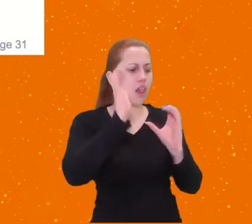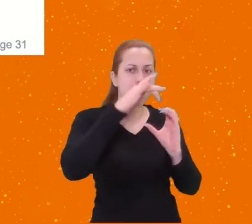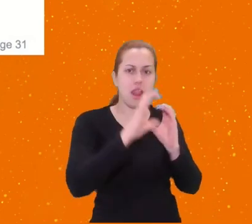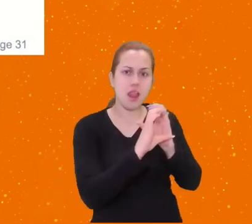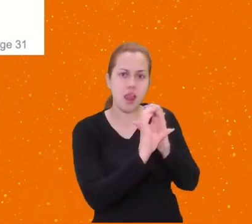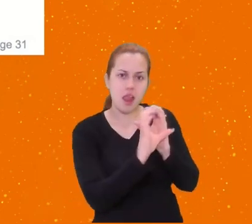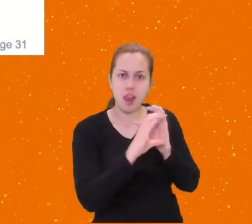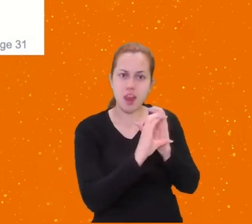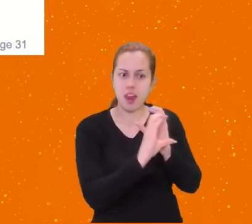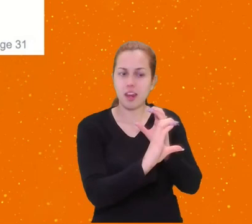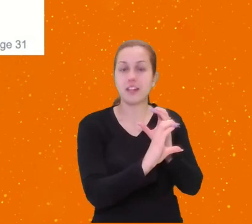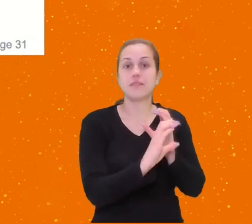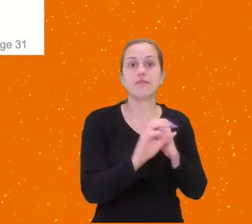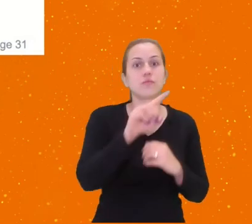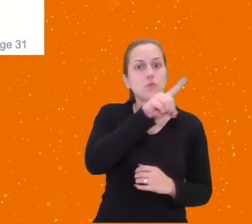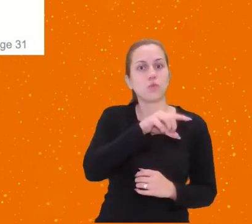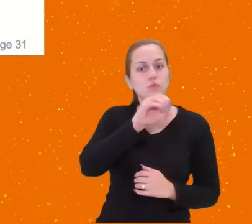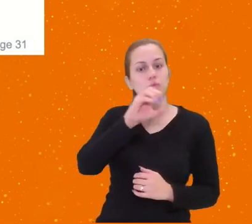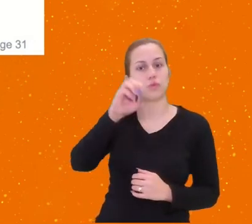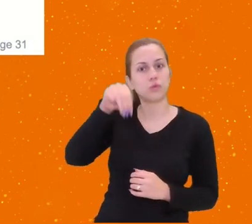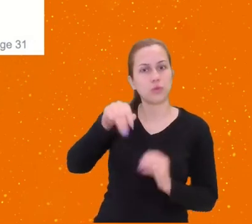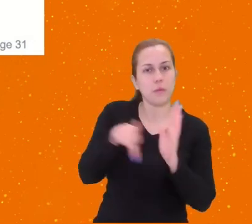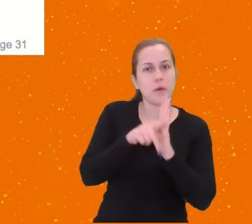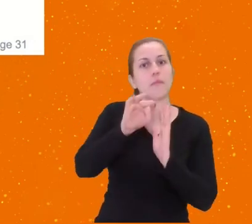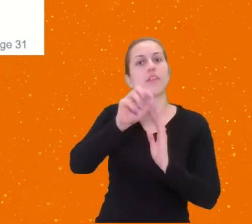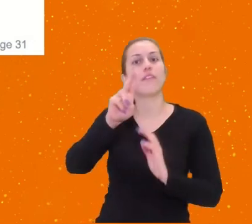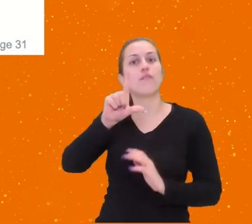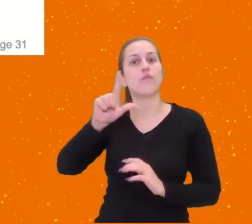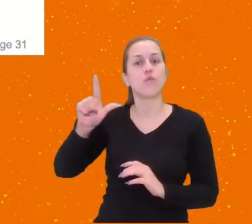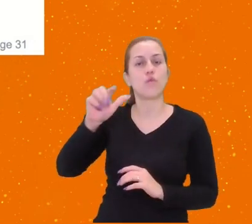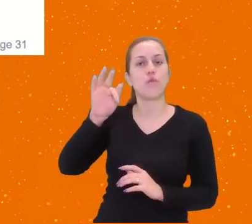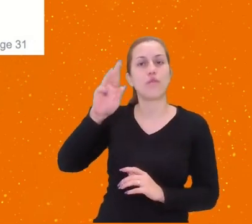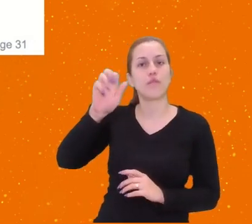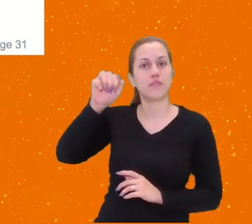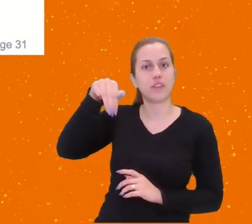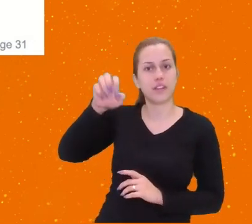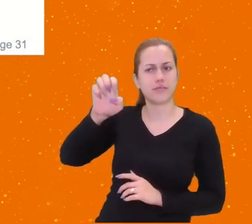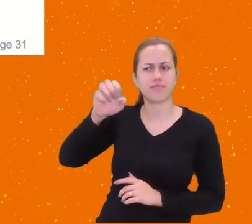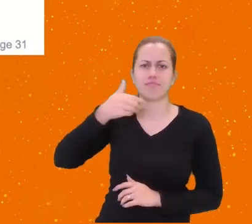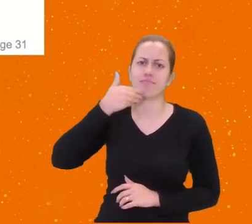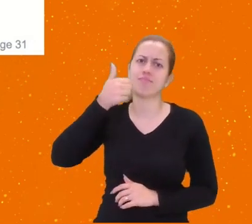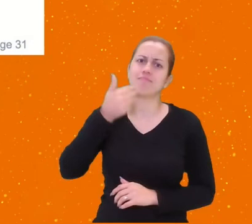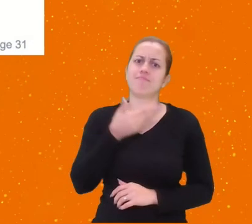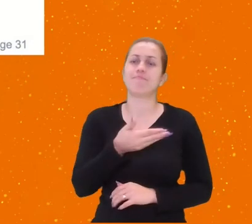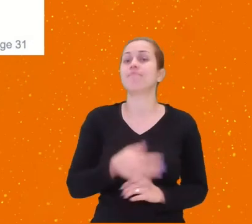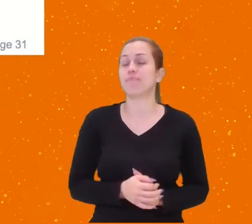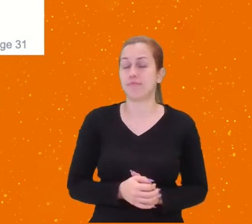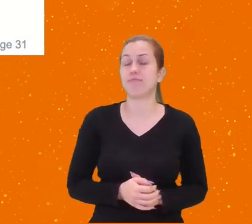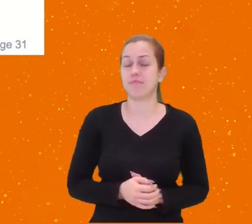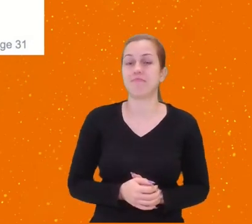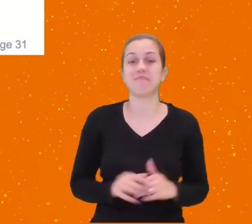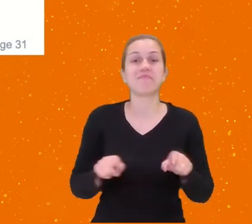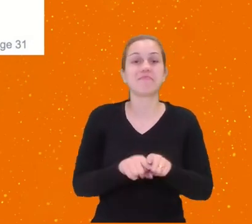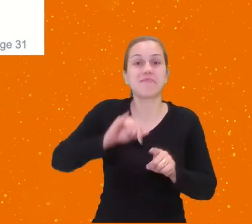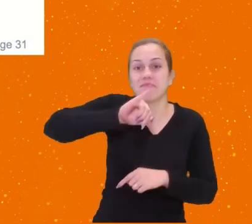uma zoom menor, né? Você fica mais restrito em termos de lente, correto, Felipe? E outra também questão que eu já quero